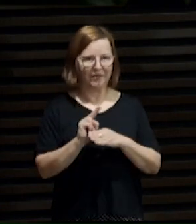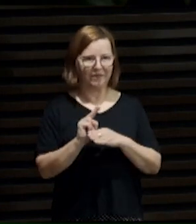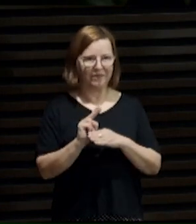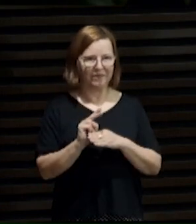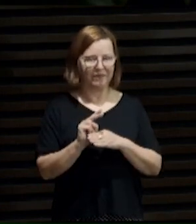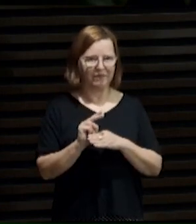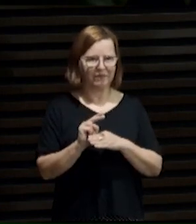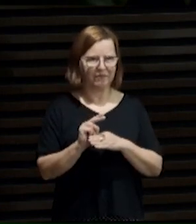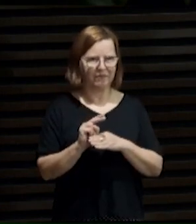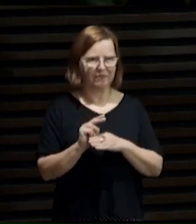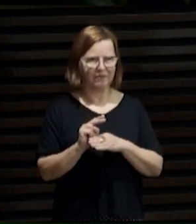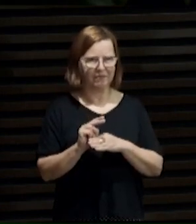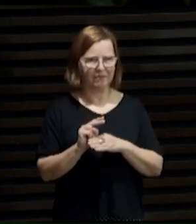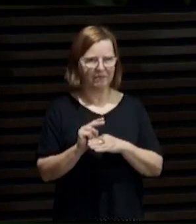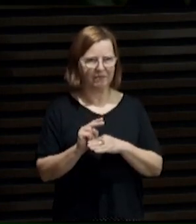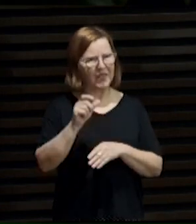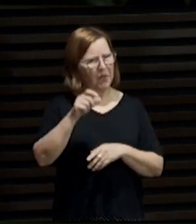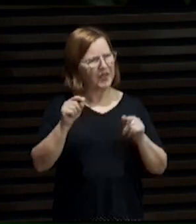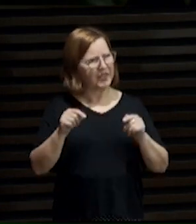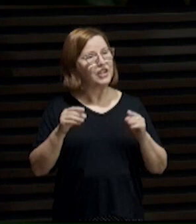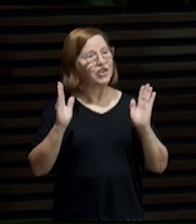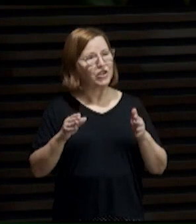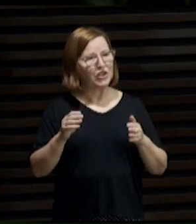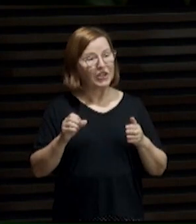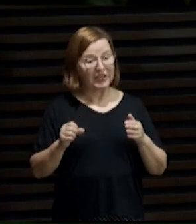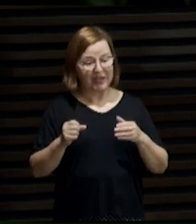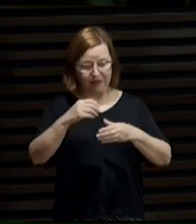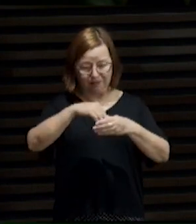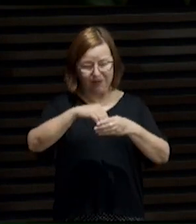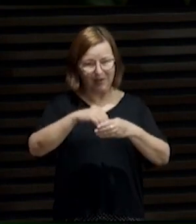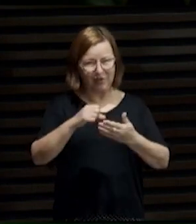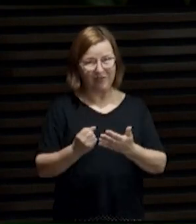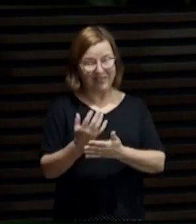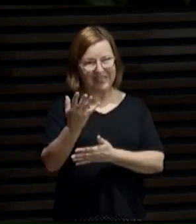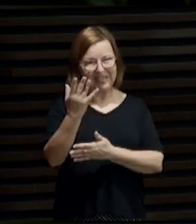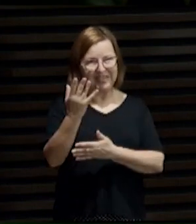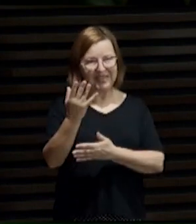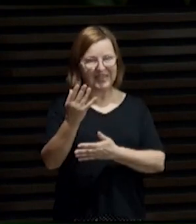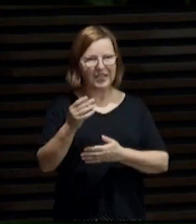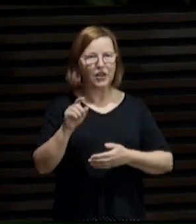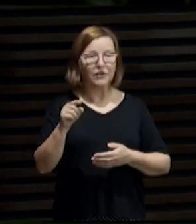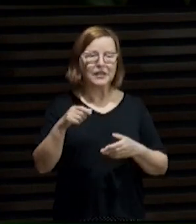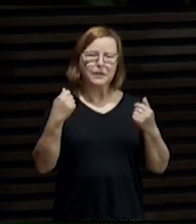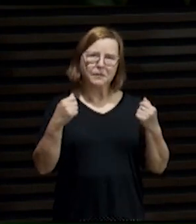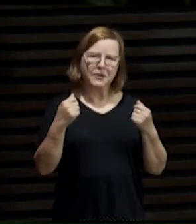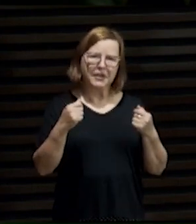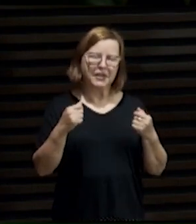Quem já plantou alguma videira, teve contato, sabe? Se você não pode deixar a videira, plantar e deixar ela lá. Você precisa